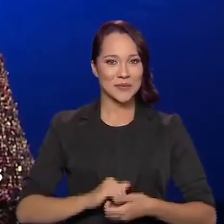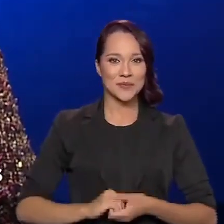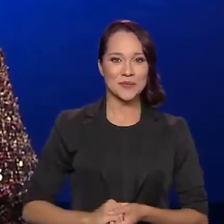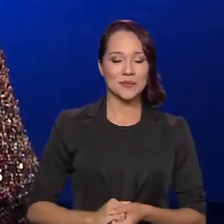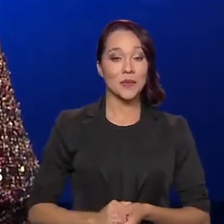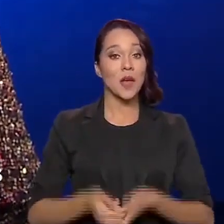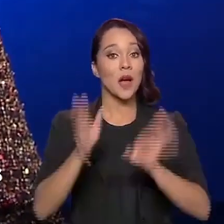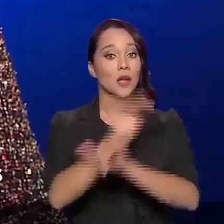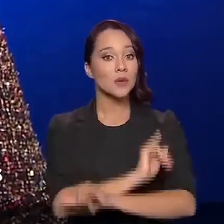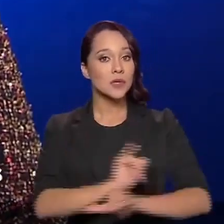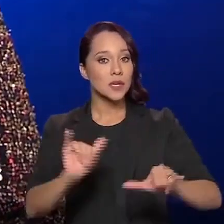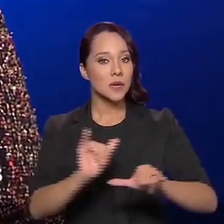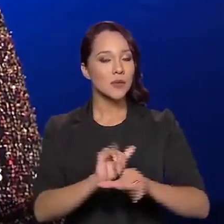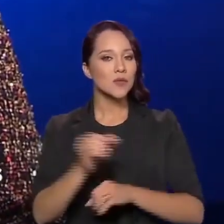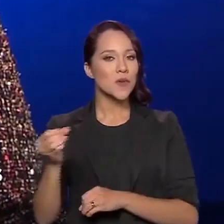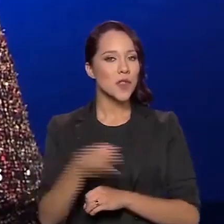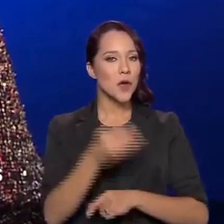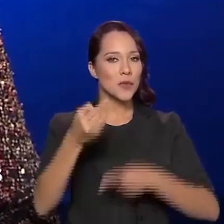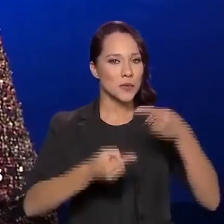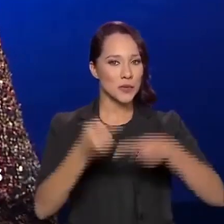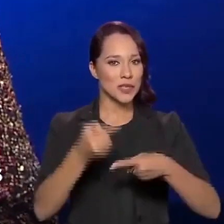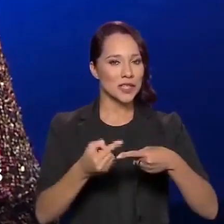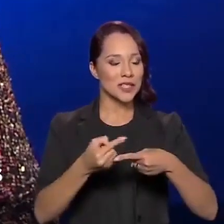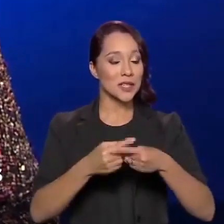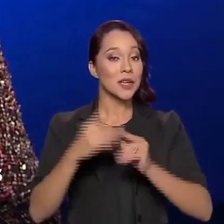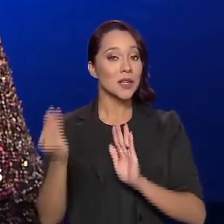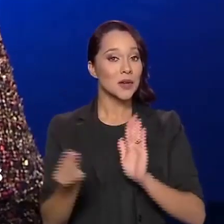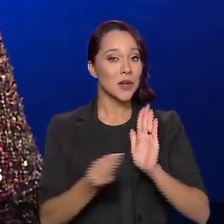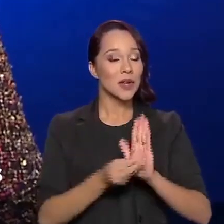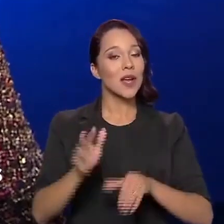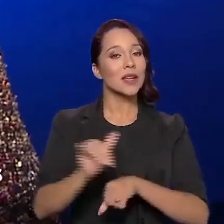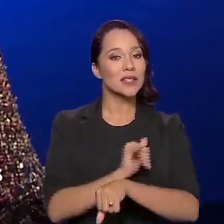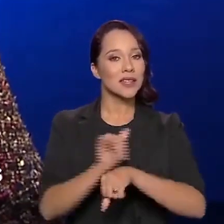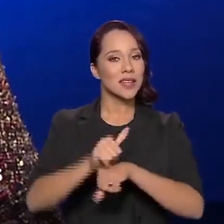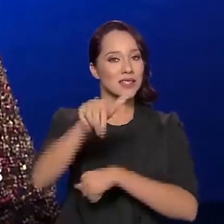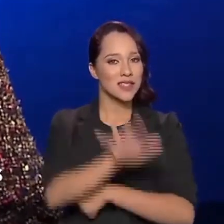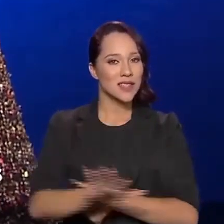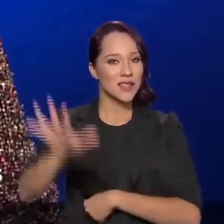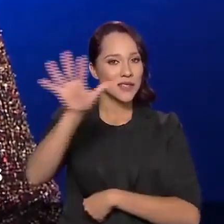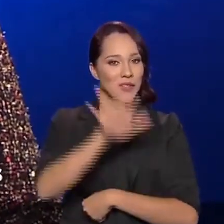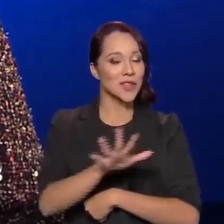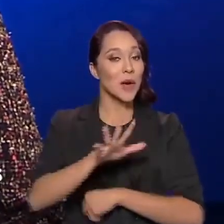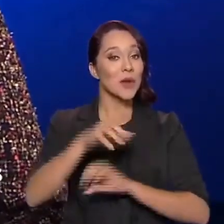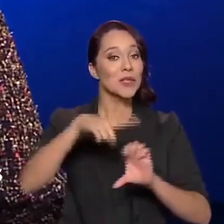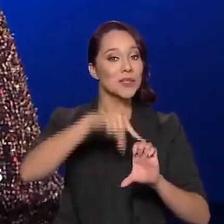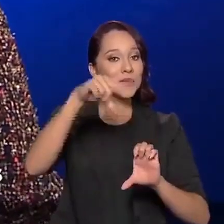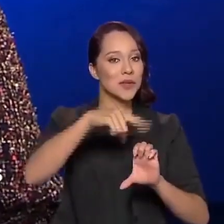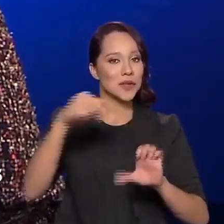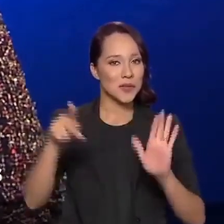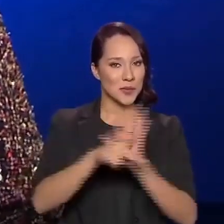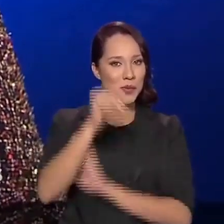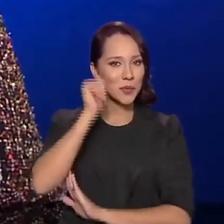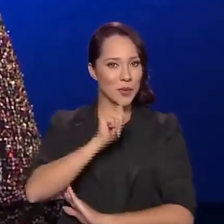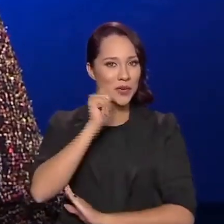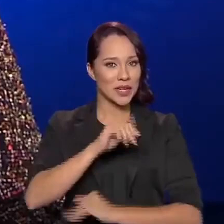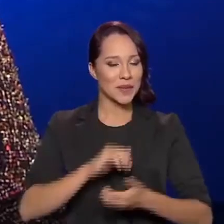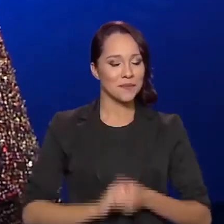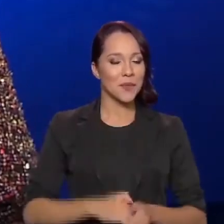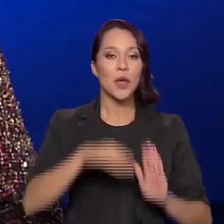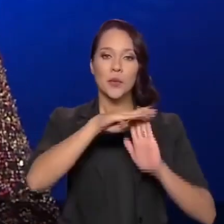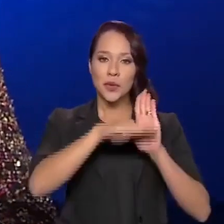país. Anunciamos uma nova política que institui a Estratégia Nacional de Empreendedorismo